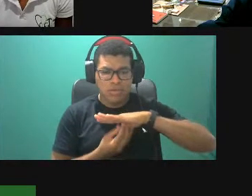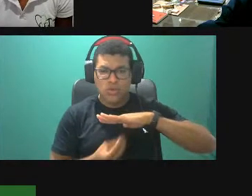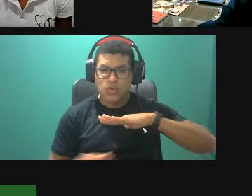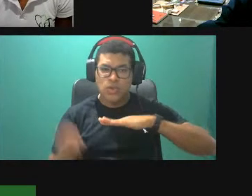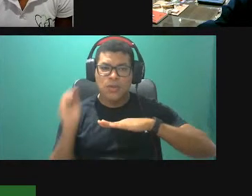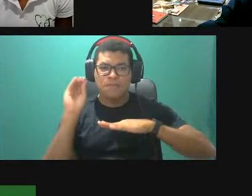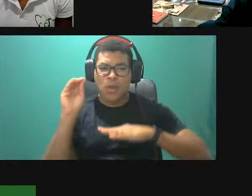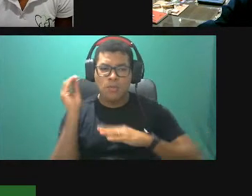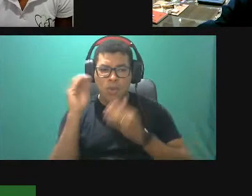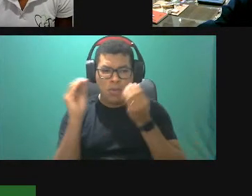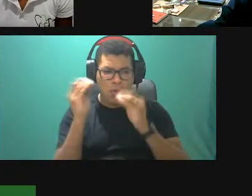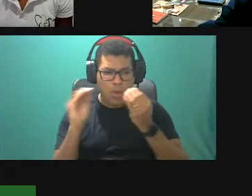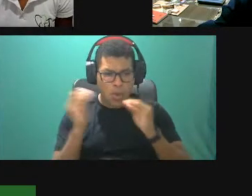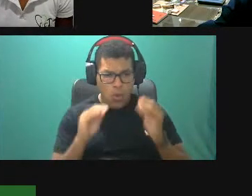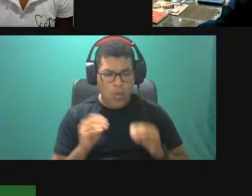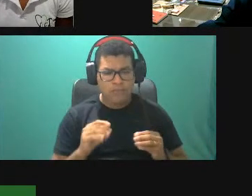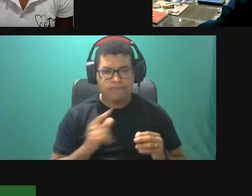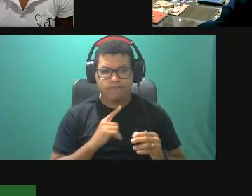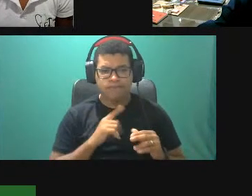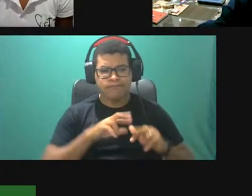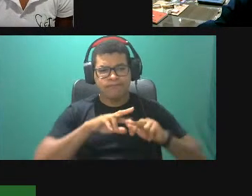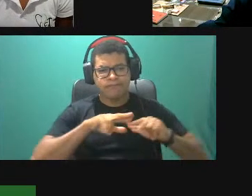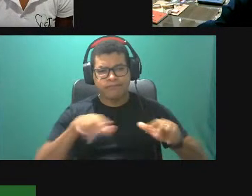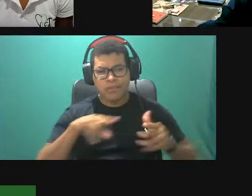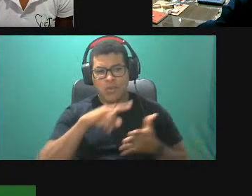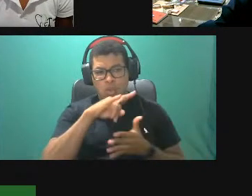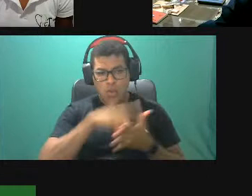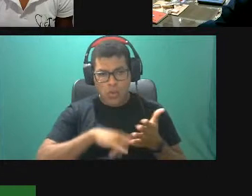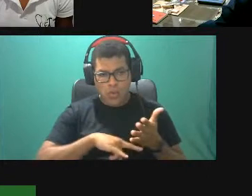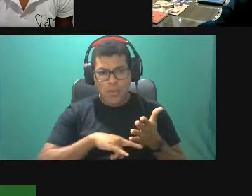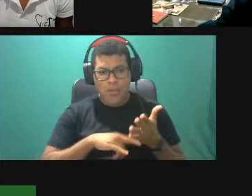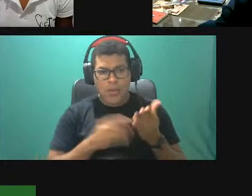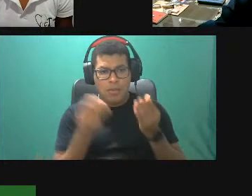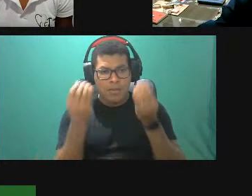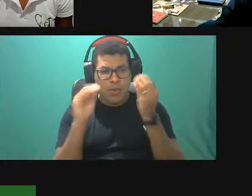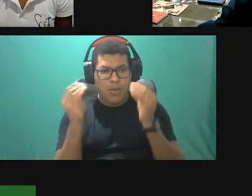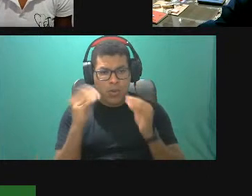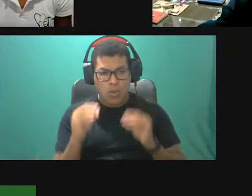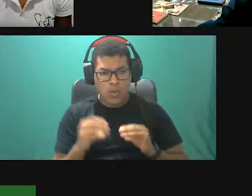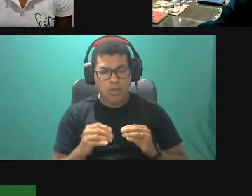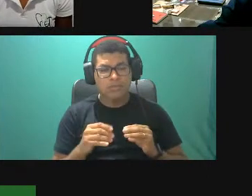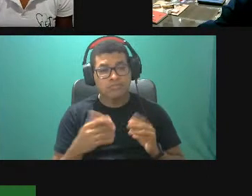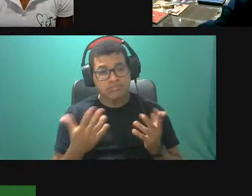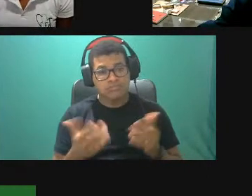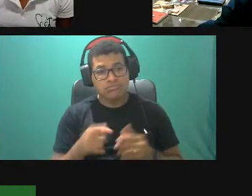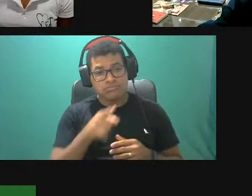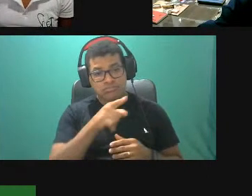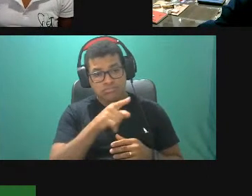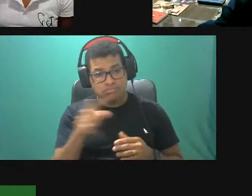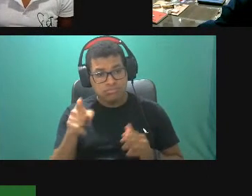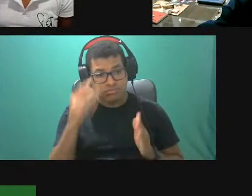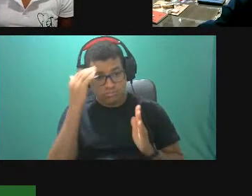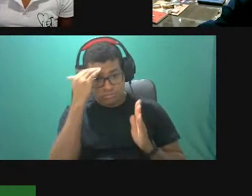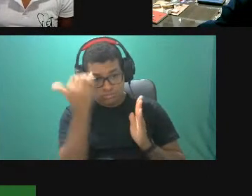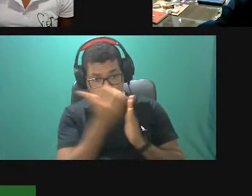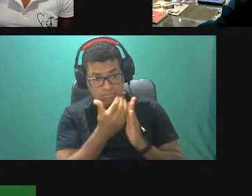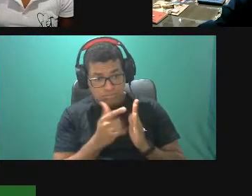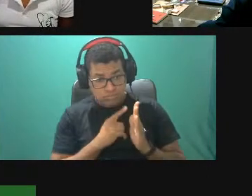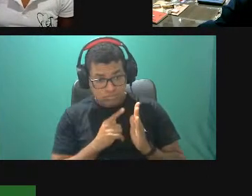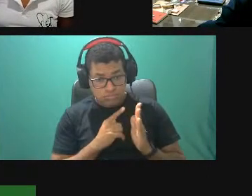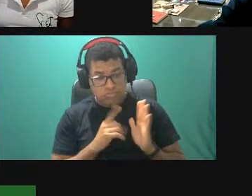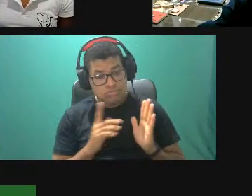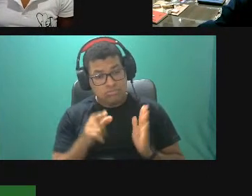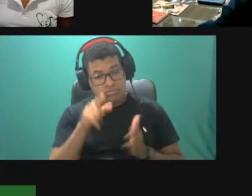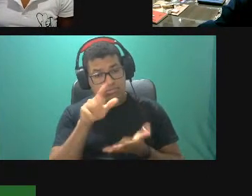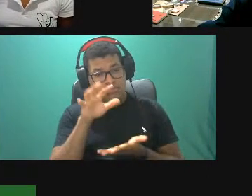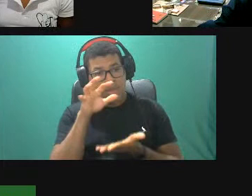um rol, tá, de documentos a serem mandados, que são solicitados por ele. Você cumprindo aquelas exigências, você fica